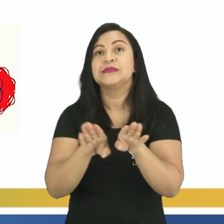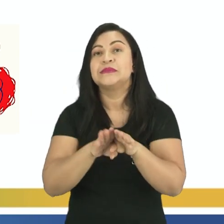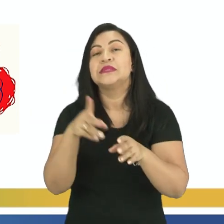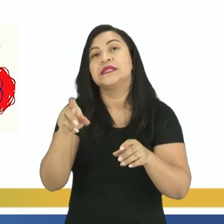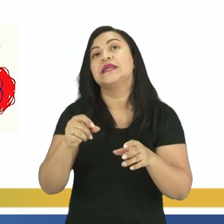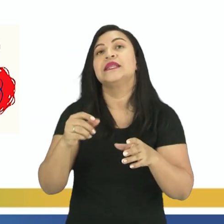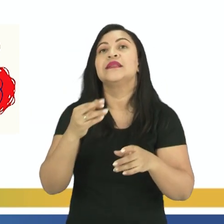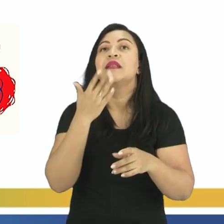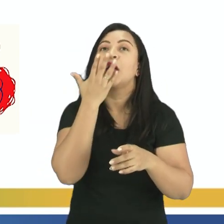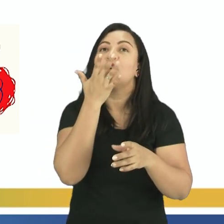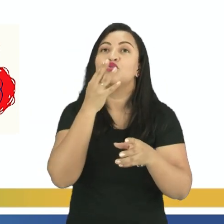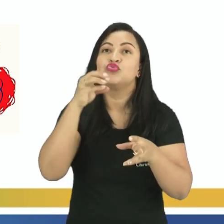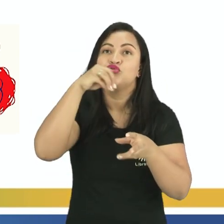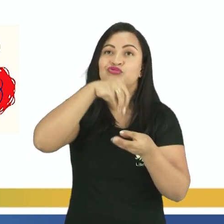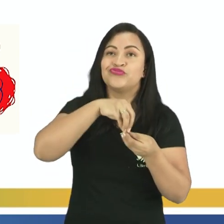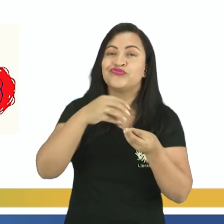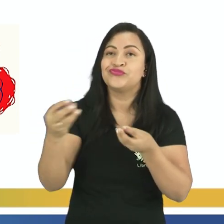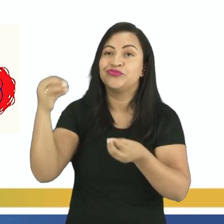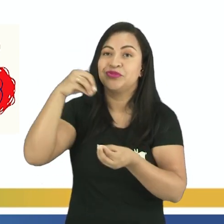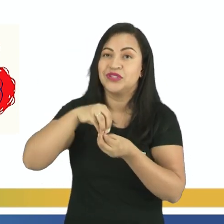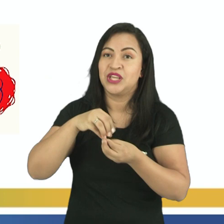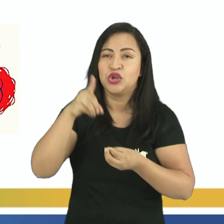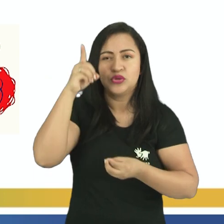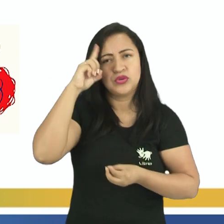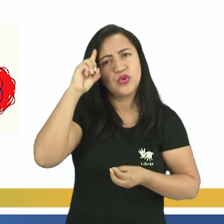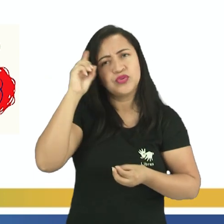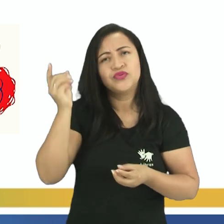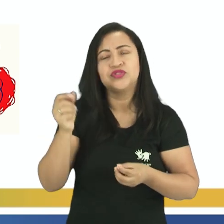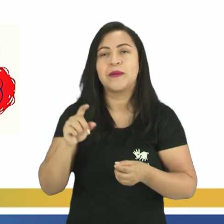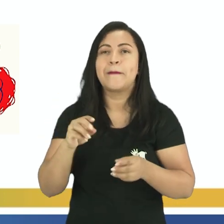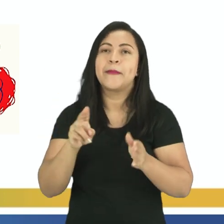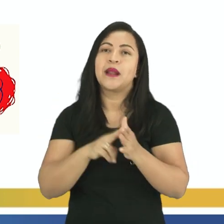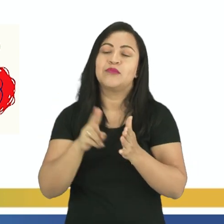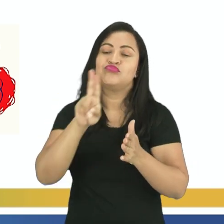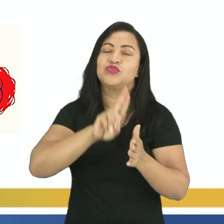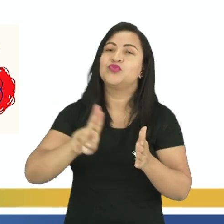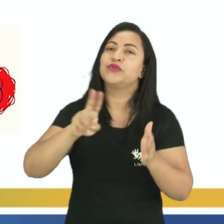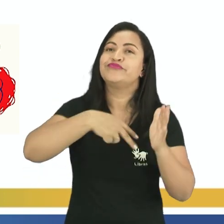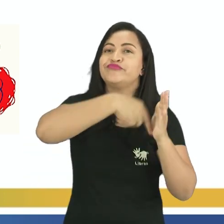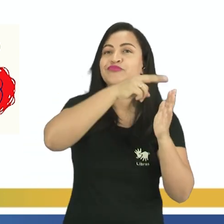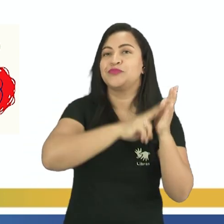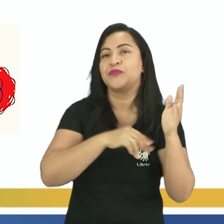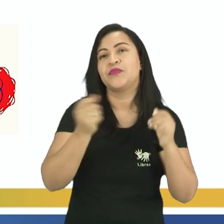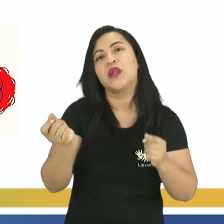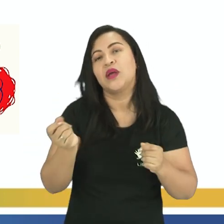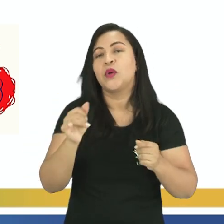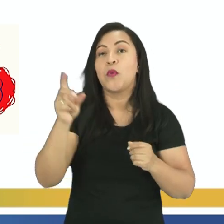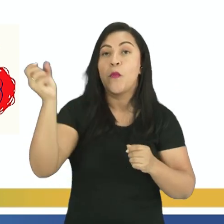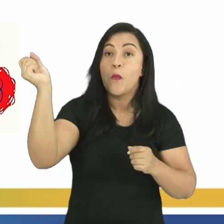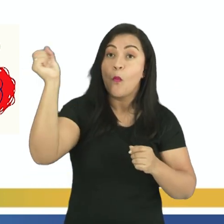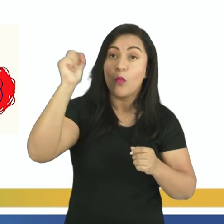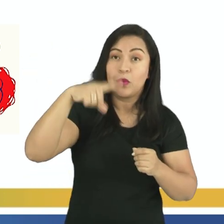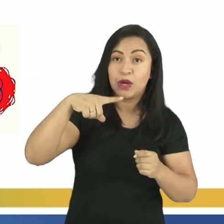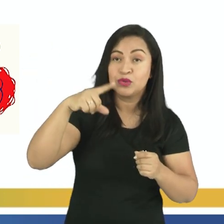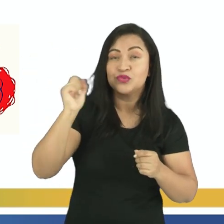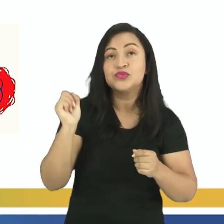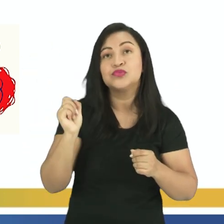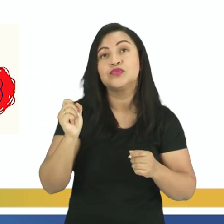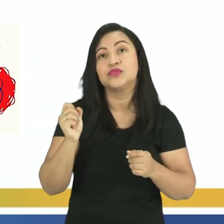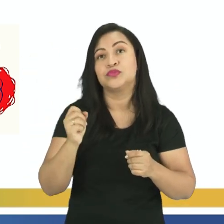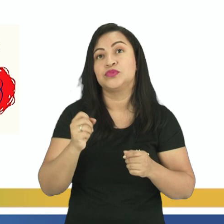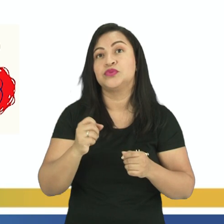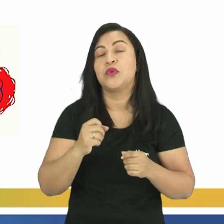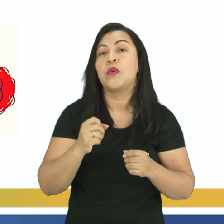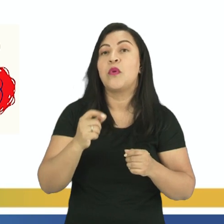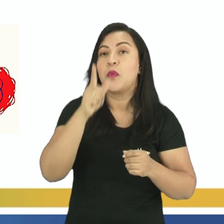primárias, que são as cores que nós utilizamos no dia a dia para pigmentação, que são o azul, o amarelo e